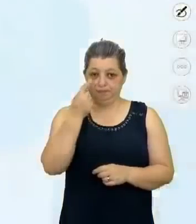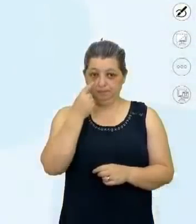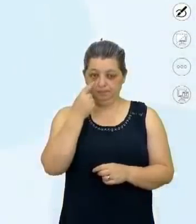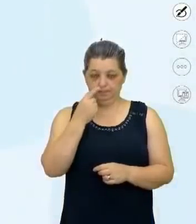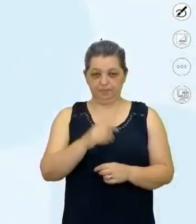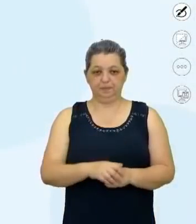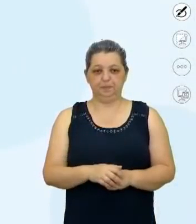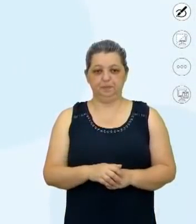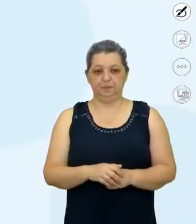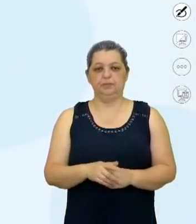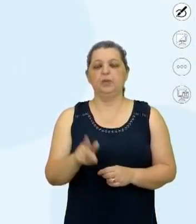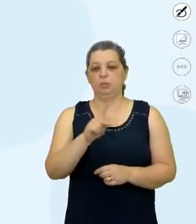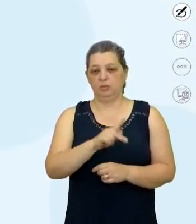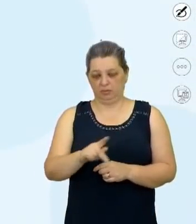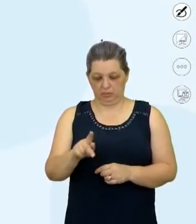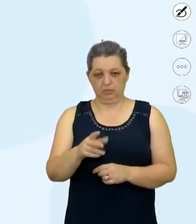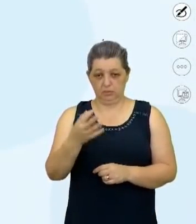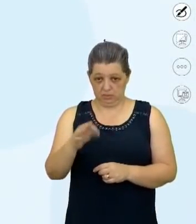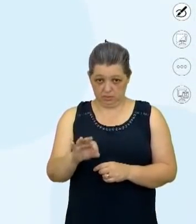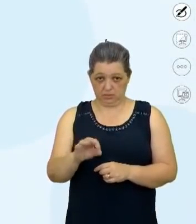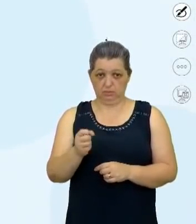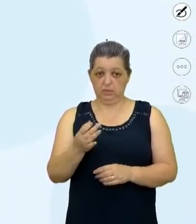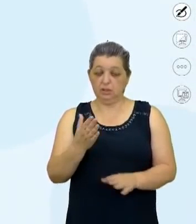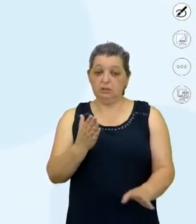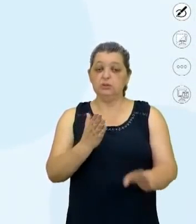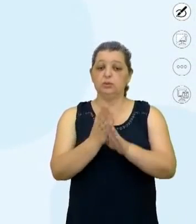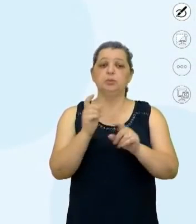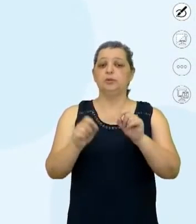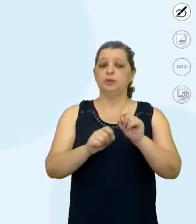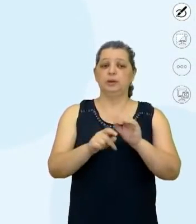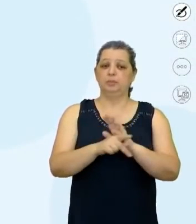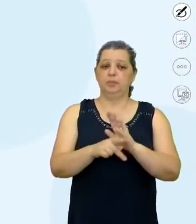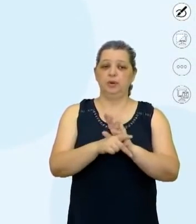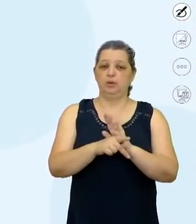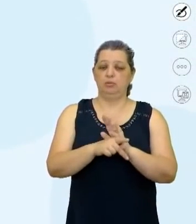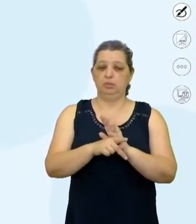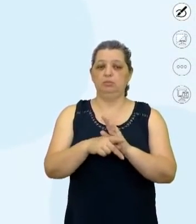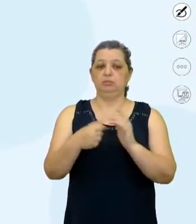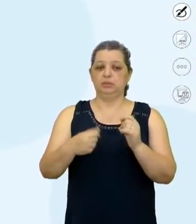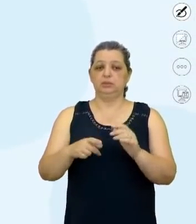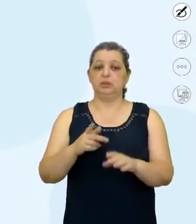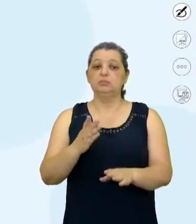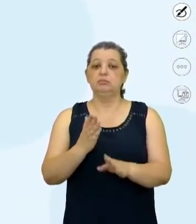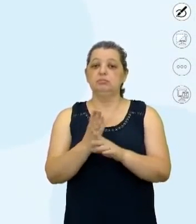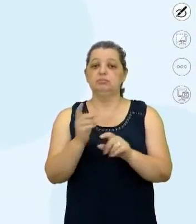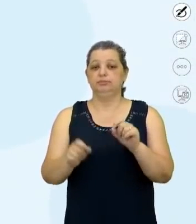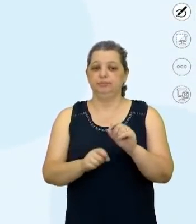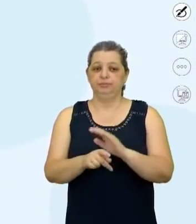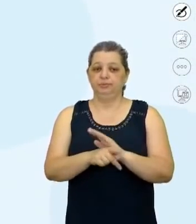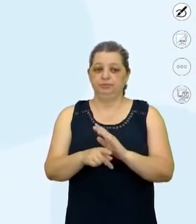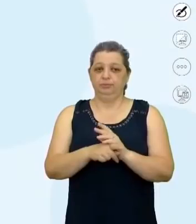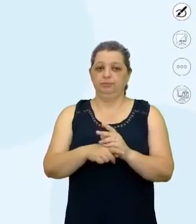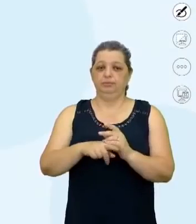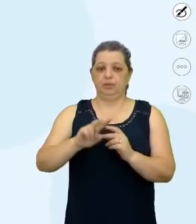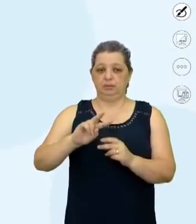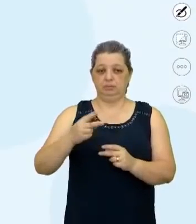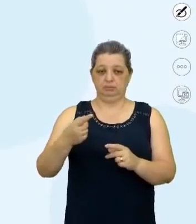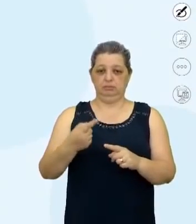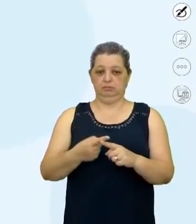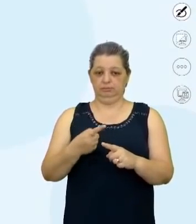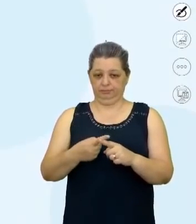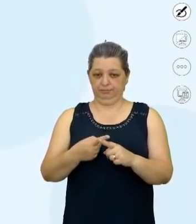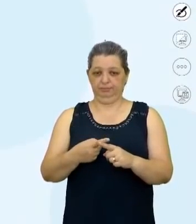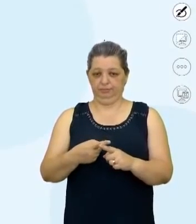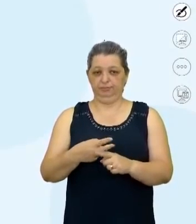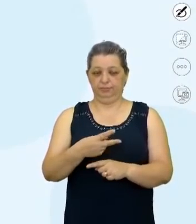telinha. Os professores estão certos, né? Para você descobrir quem é o lado do quadrado, você acha a raiz. Raiz quadrada de 4 é 2, raiz quadrada de